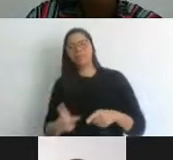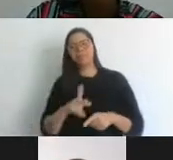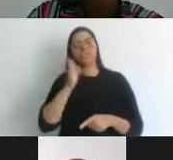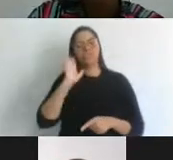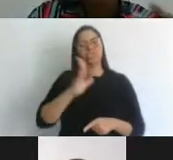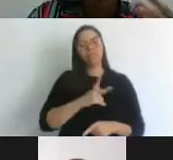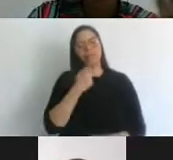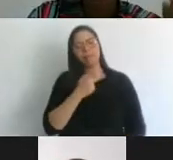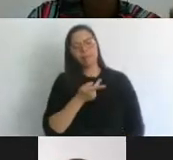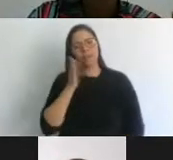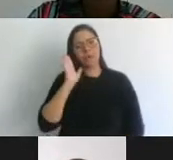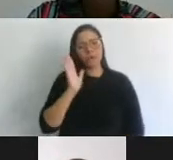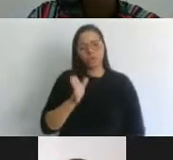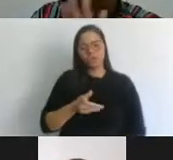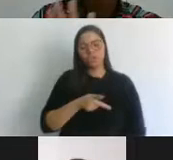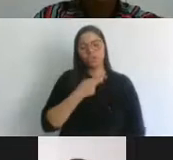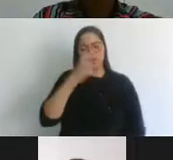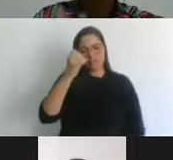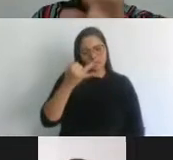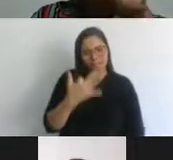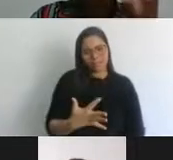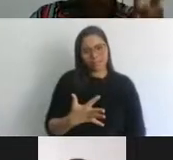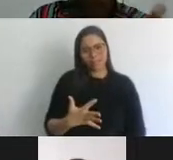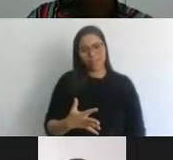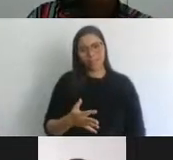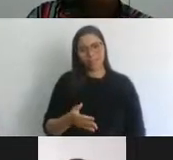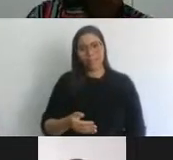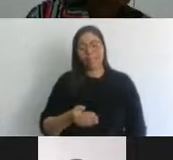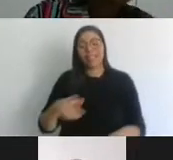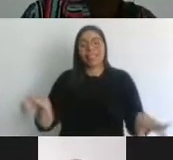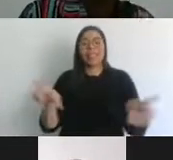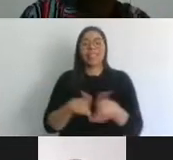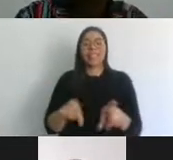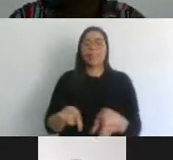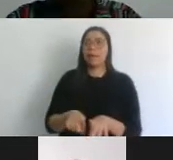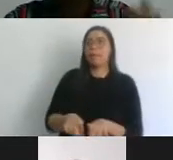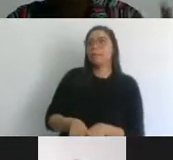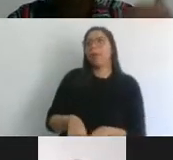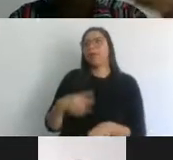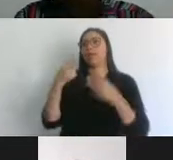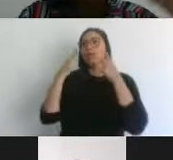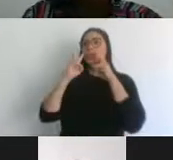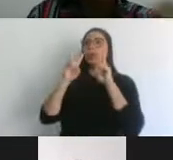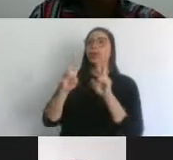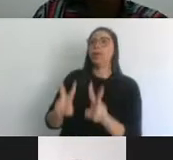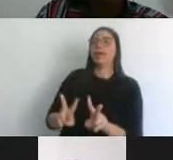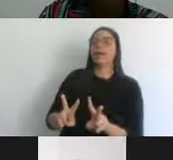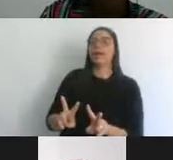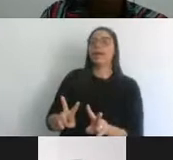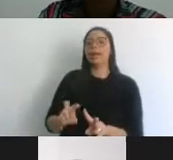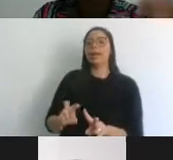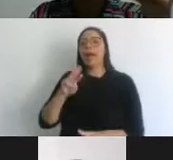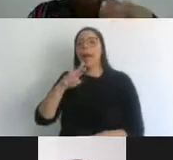isso já está dizendo sobre isso também naquele olhar machista que a gente sofre